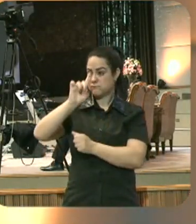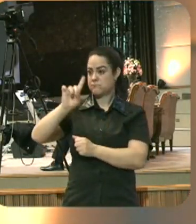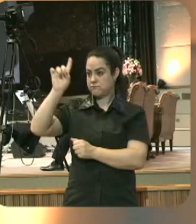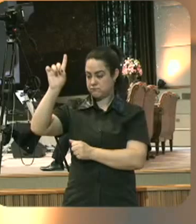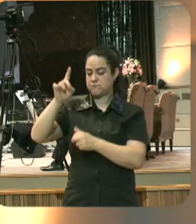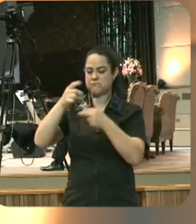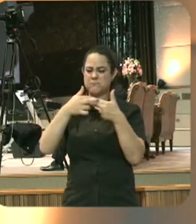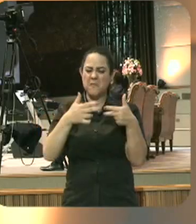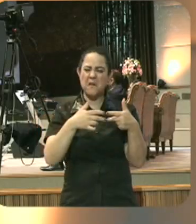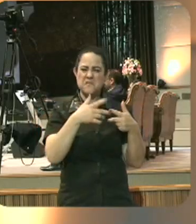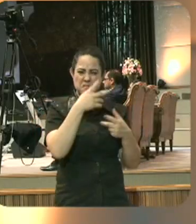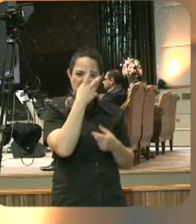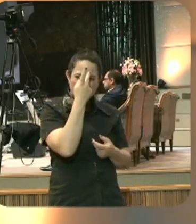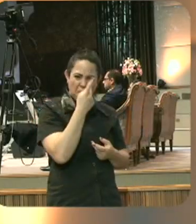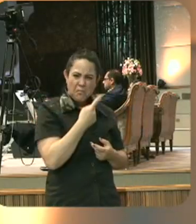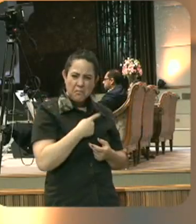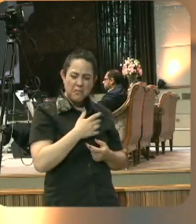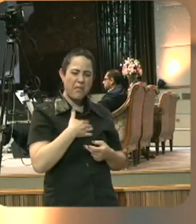transformam em coisas tão